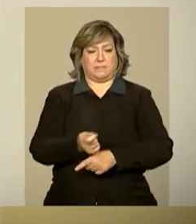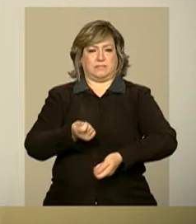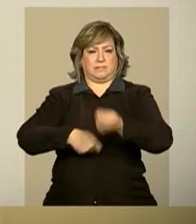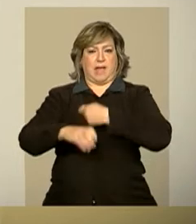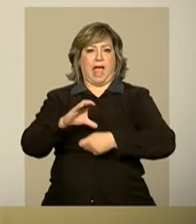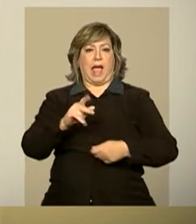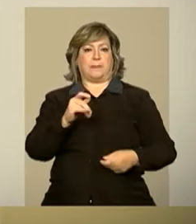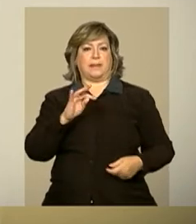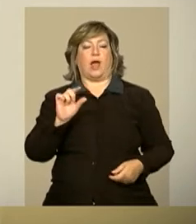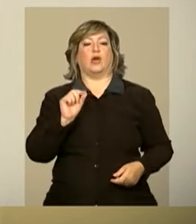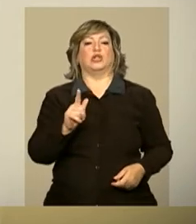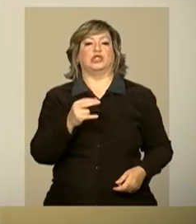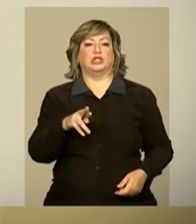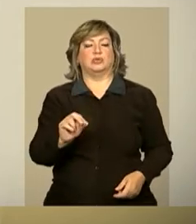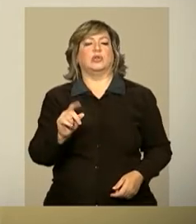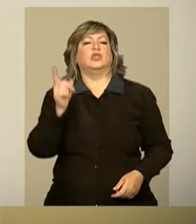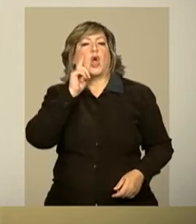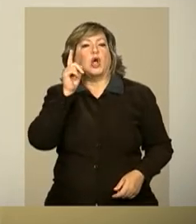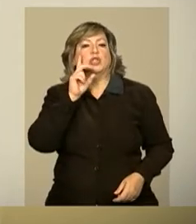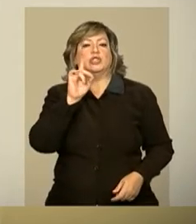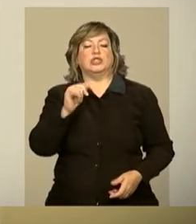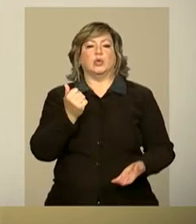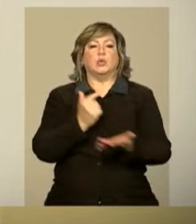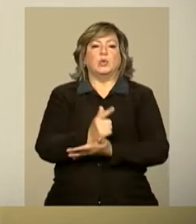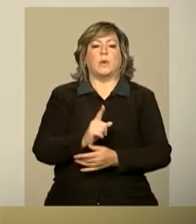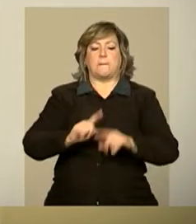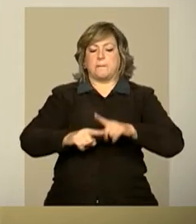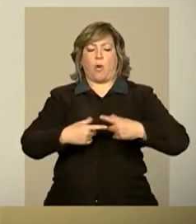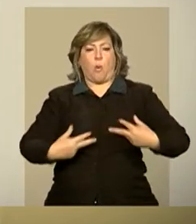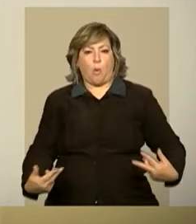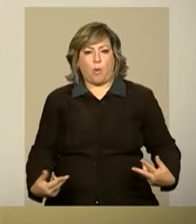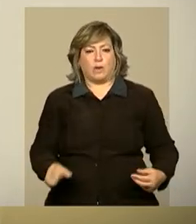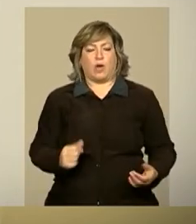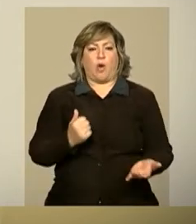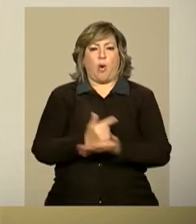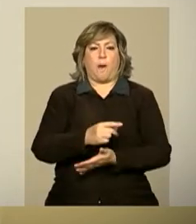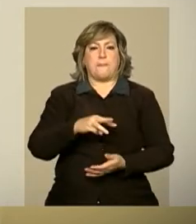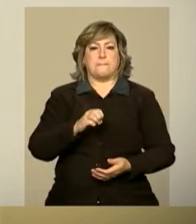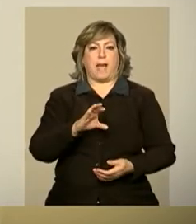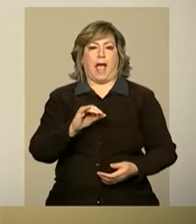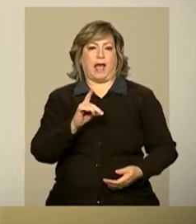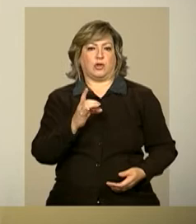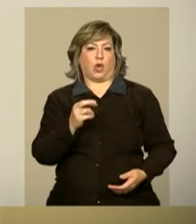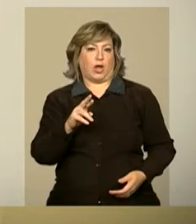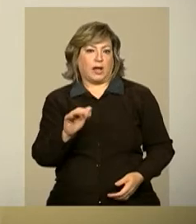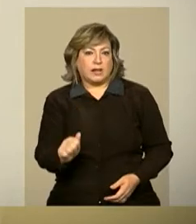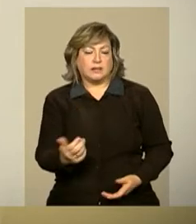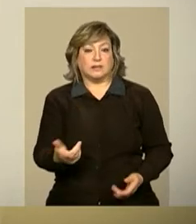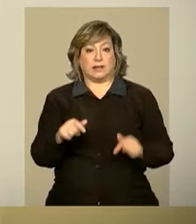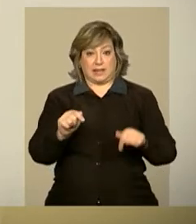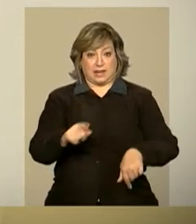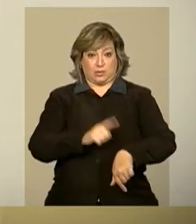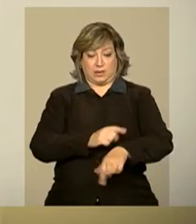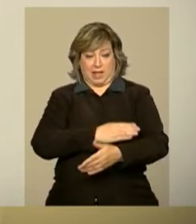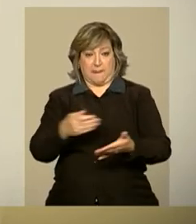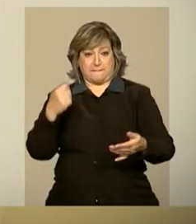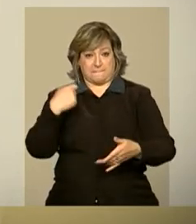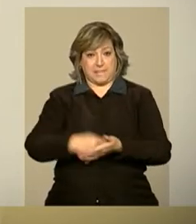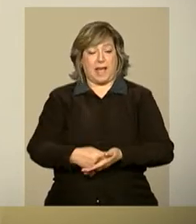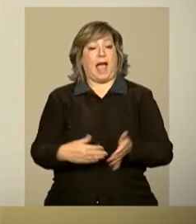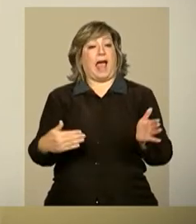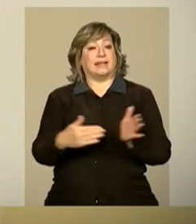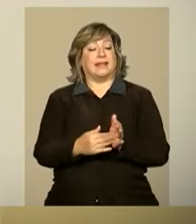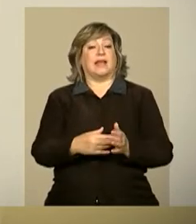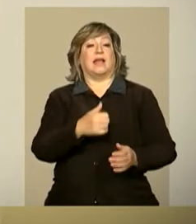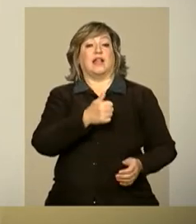giro O que é aquele usado no dia a dia do negócio aquele que é usado para comprar mercadorias o prazo para pagar é